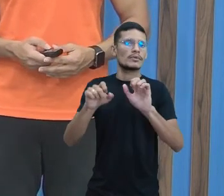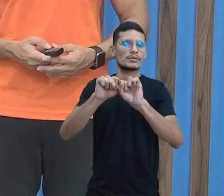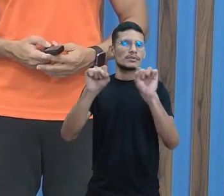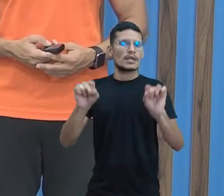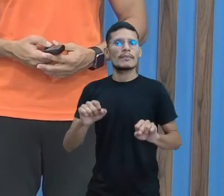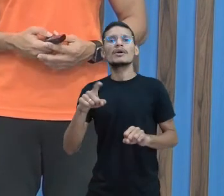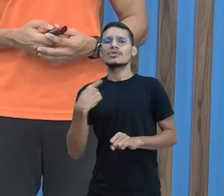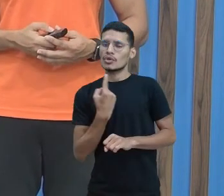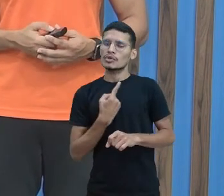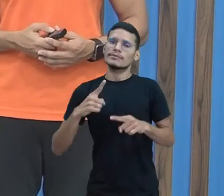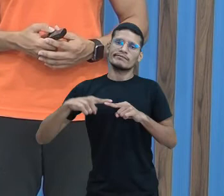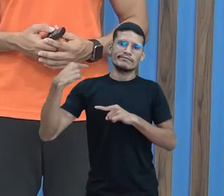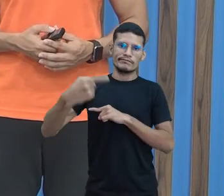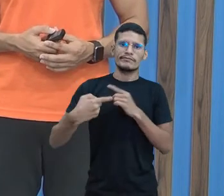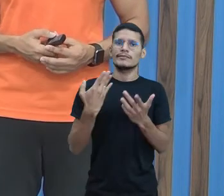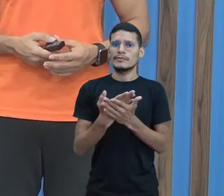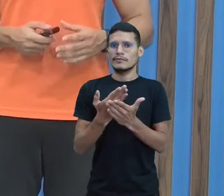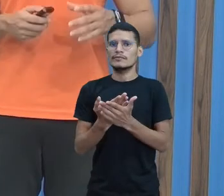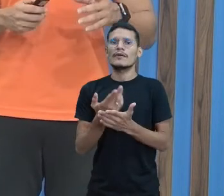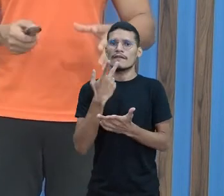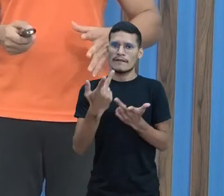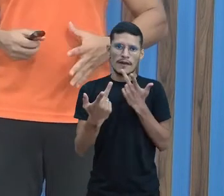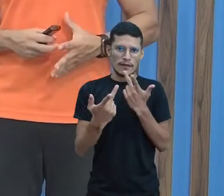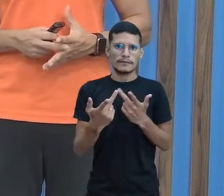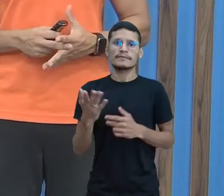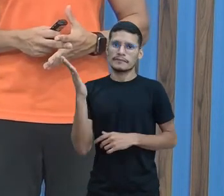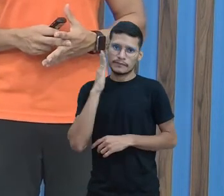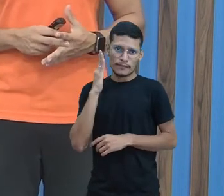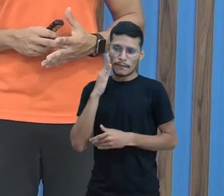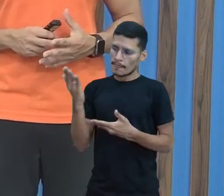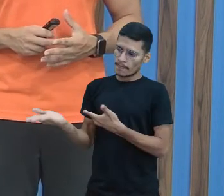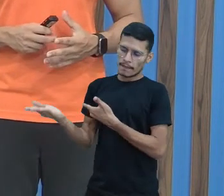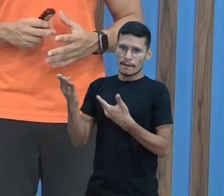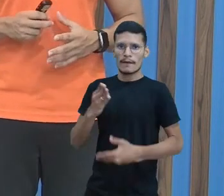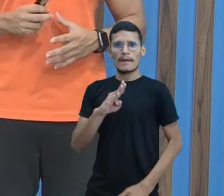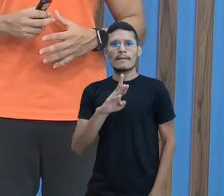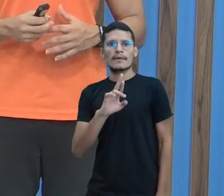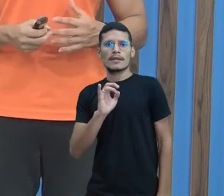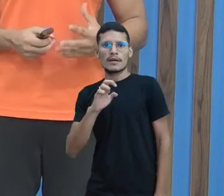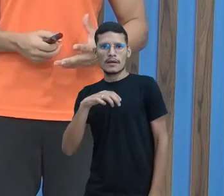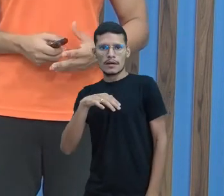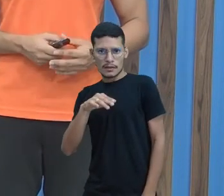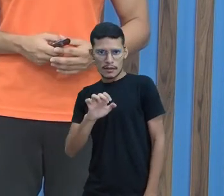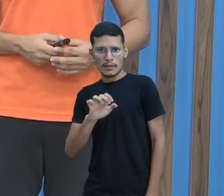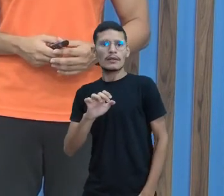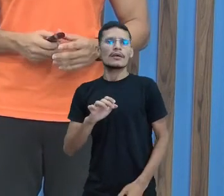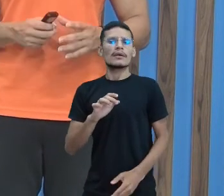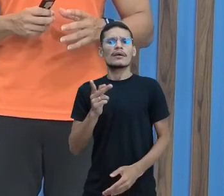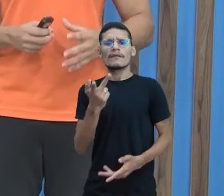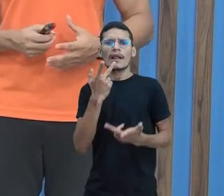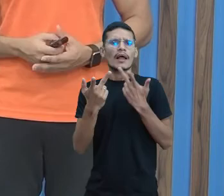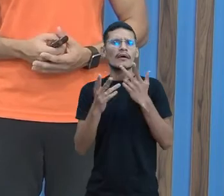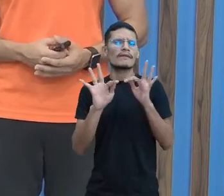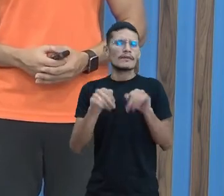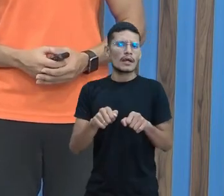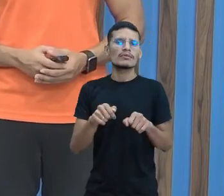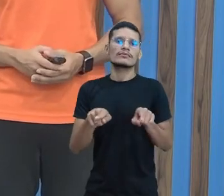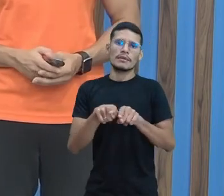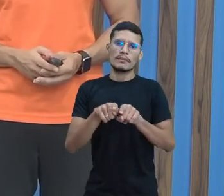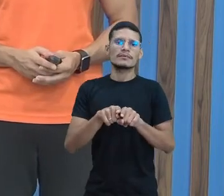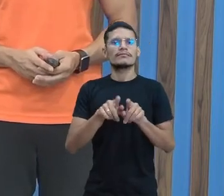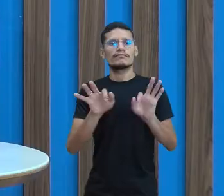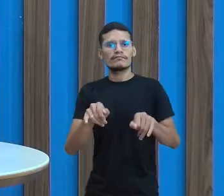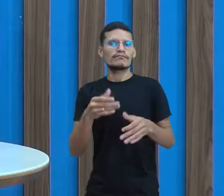a gente vai ver na próxima aula, tá bom? Vou passar a palavra para a Briane, para ela fazer suas considerações finais e se despedir de